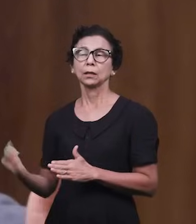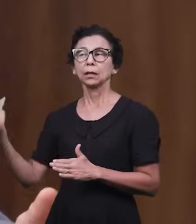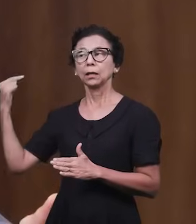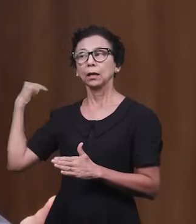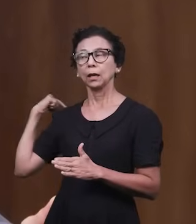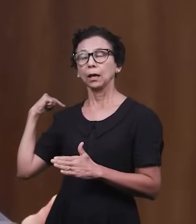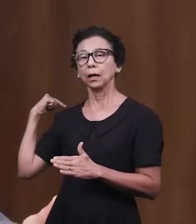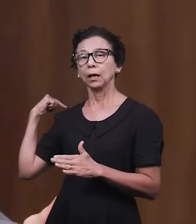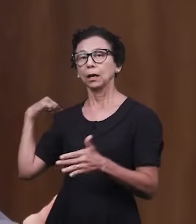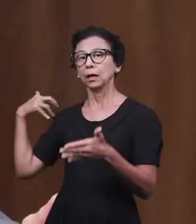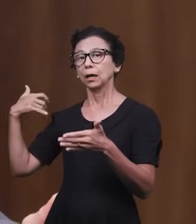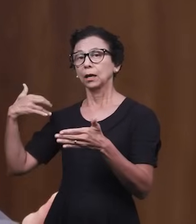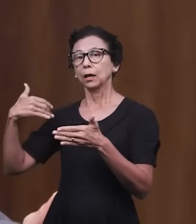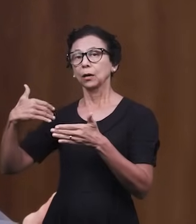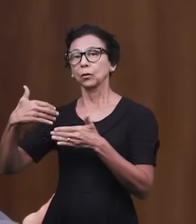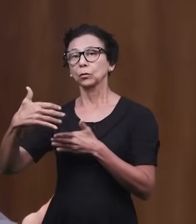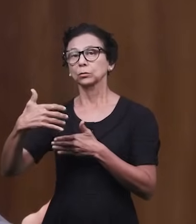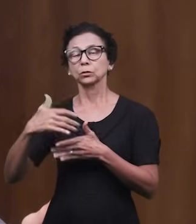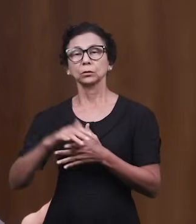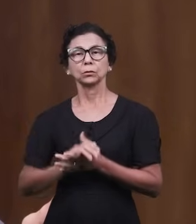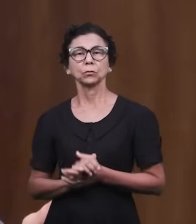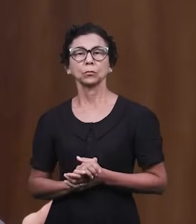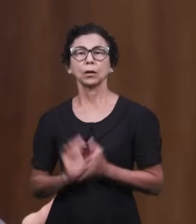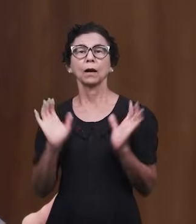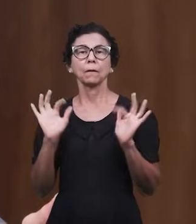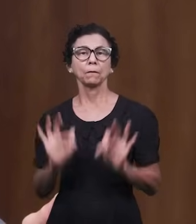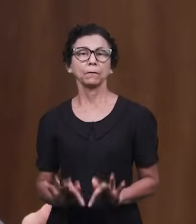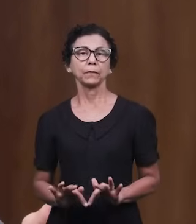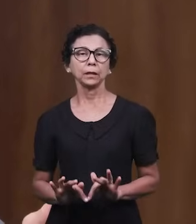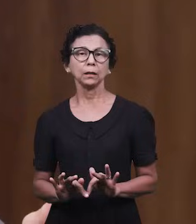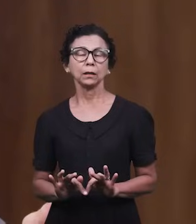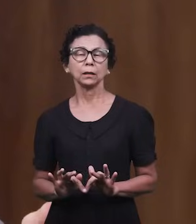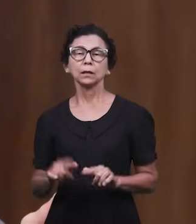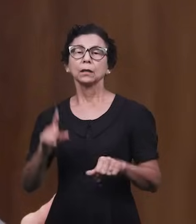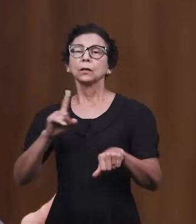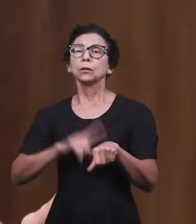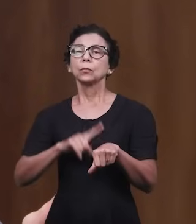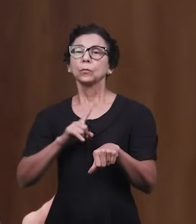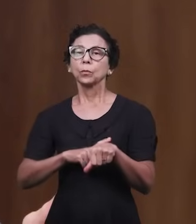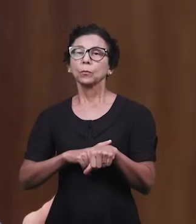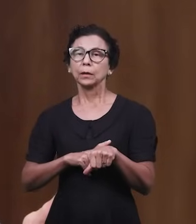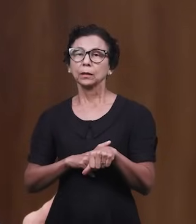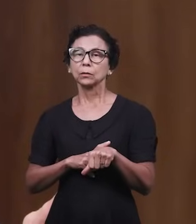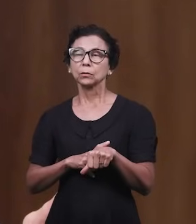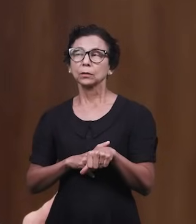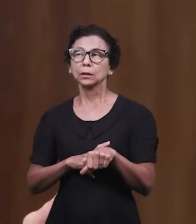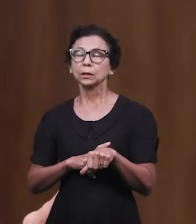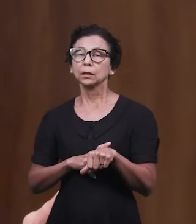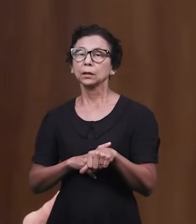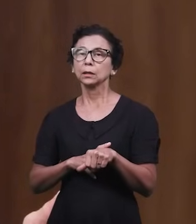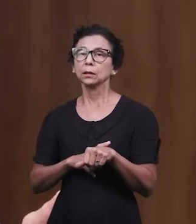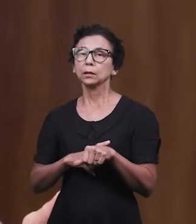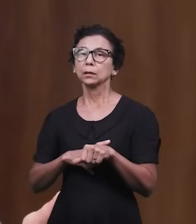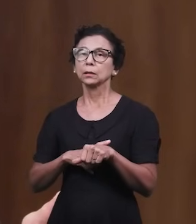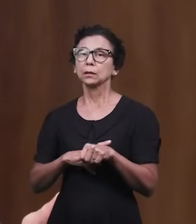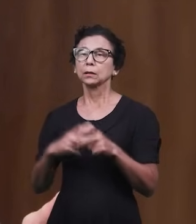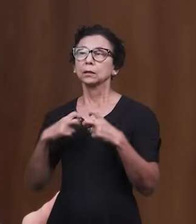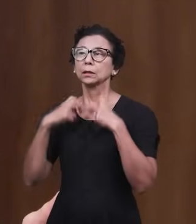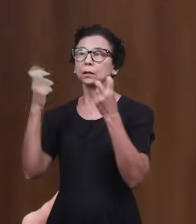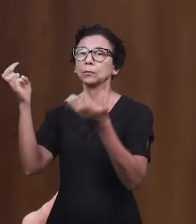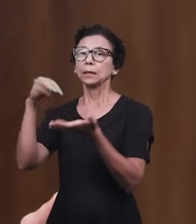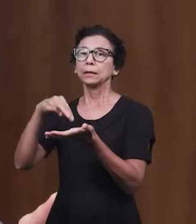no Pentecoste e só vai terminar na hora que esse grito for ouvido. Ou seja, você ouve o grito Maranata e Jesus vem, a